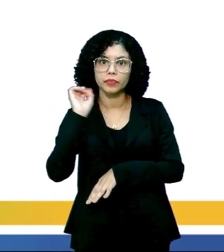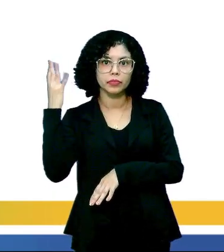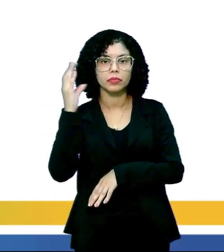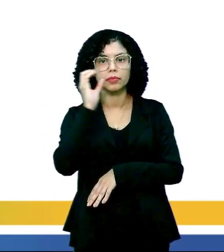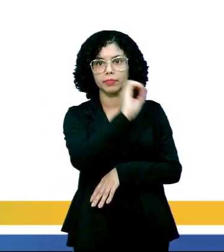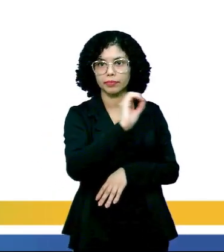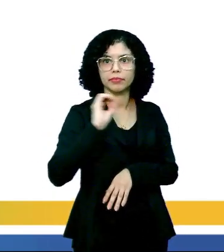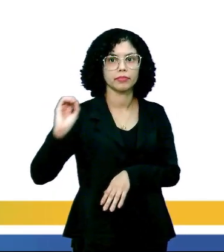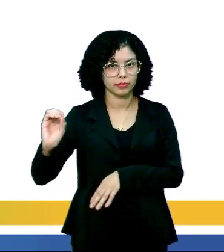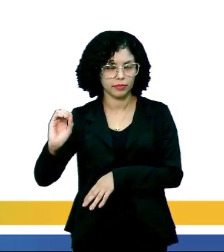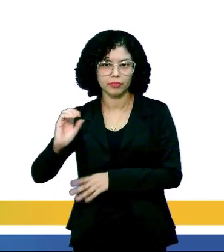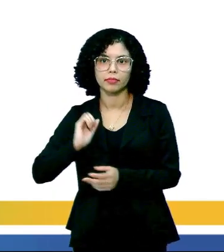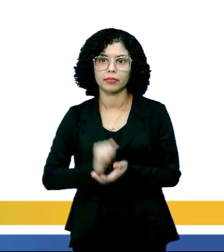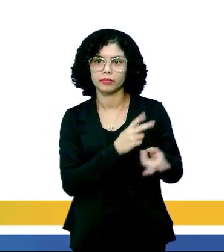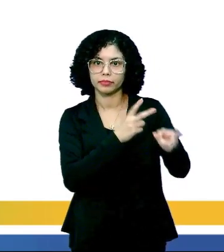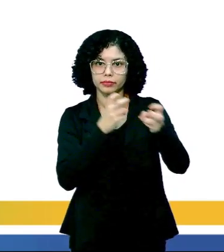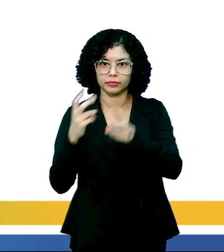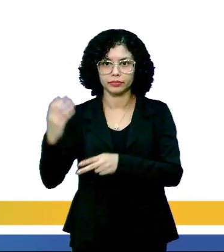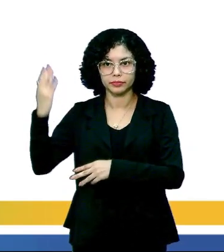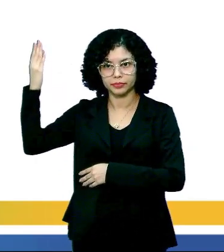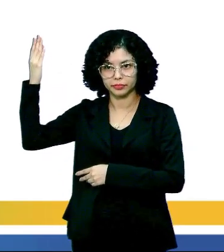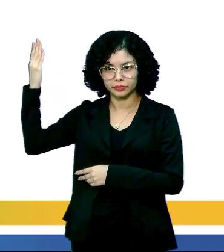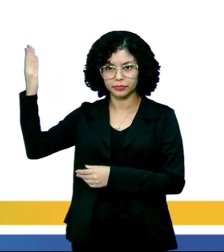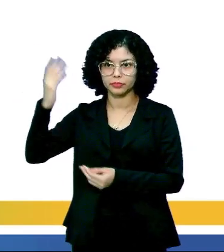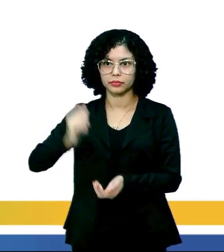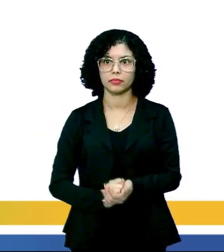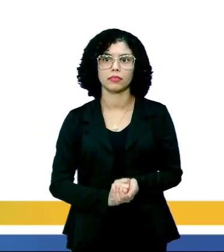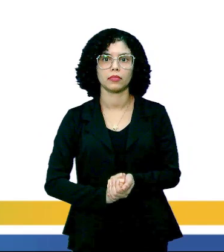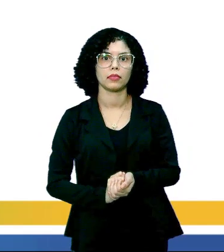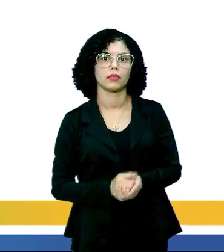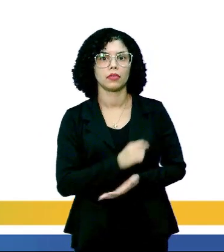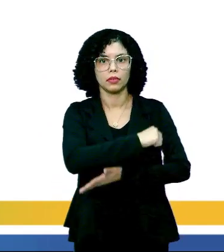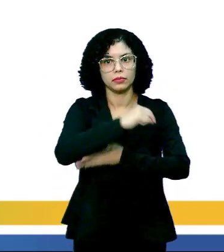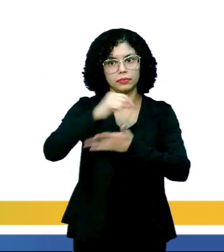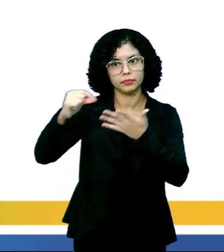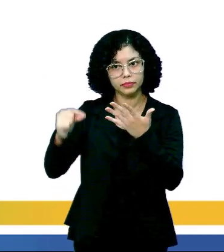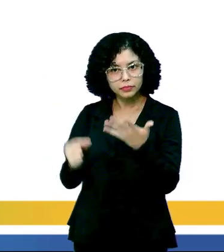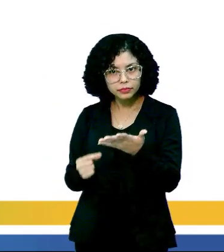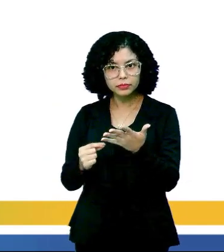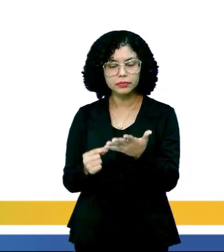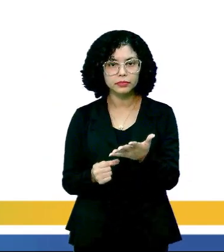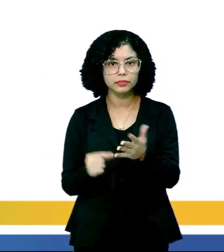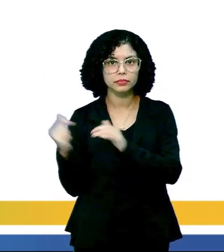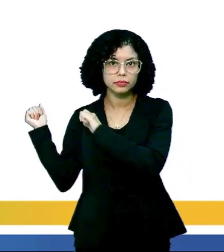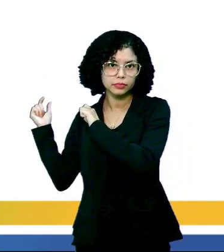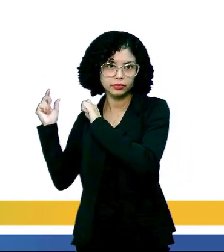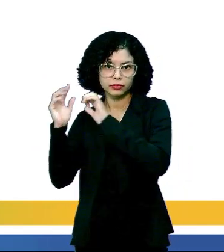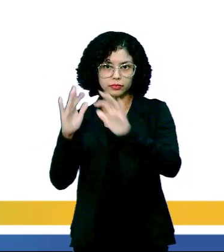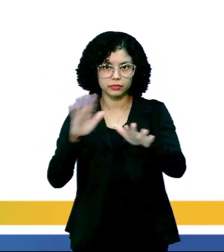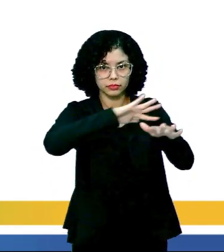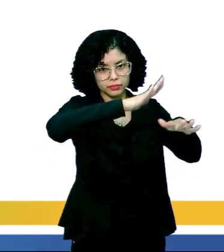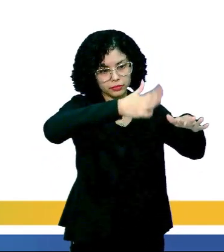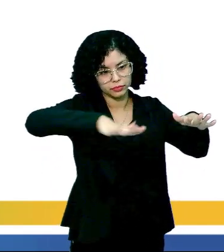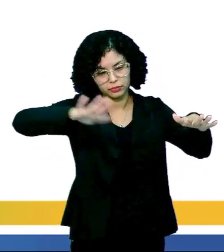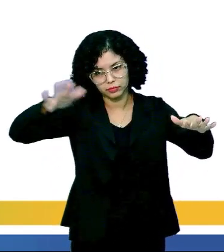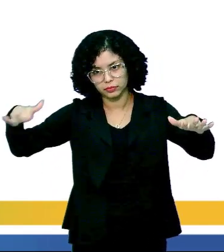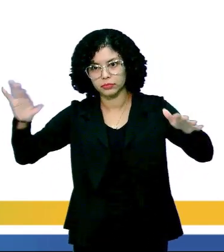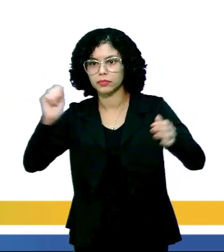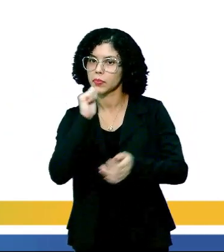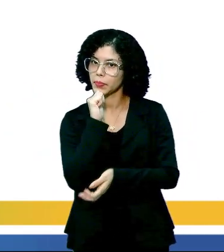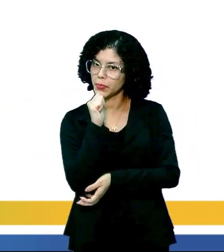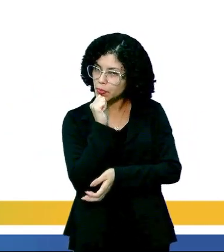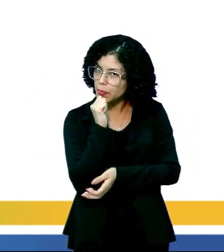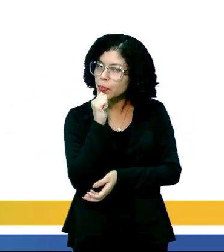é 0,0. Então perceba o seguinte, quando o elemento químico ele é atacado por uma onda gama, esse elemento